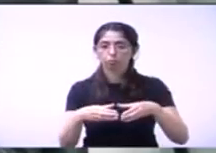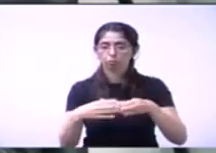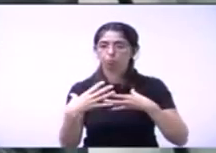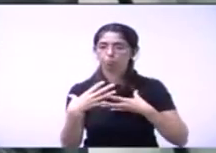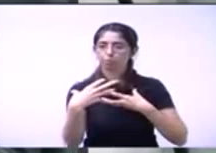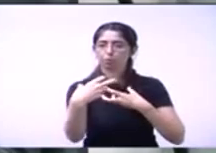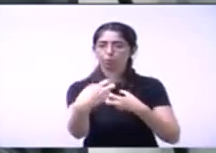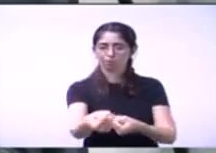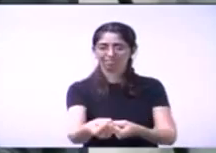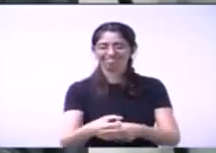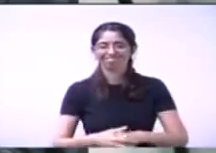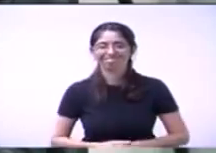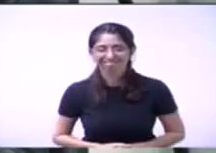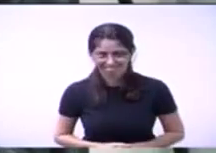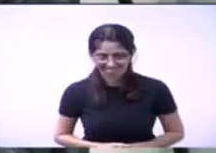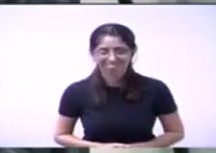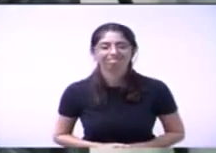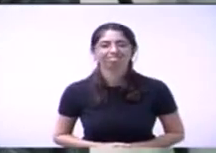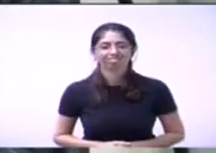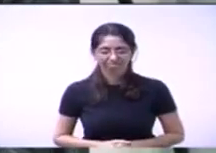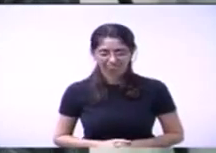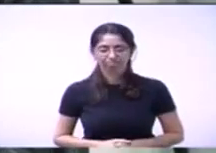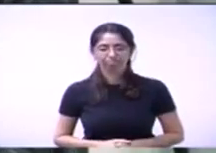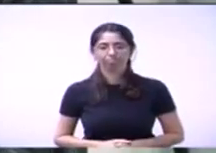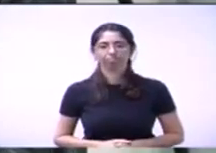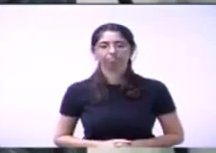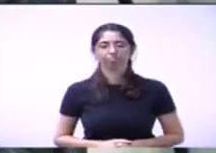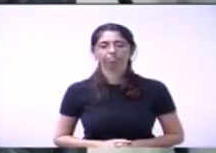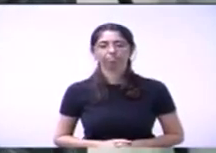o meu mandato, toda a tranquilidade para